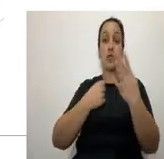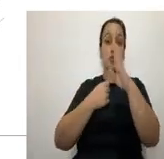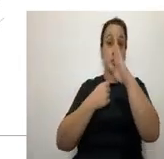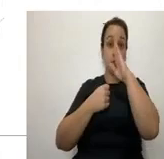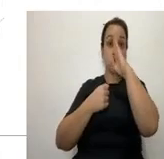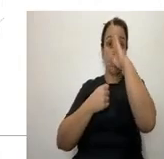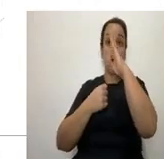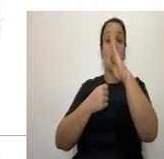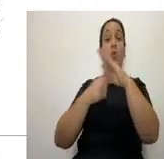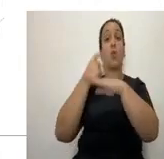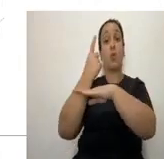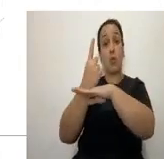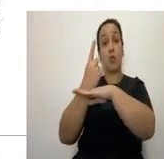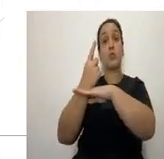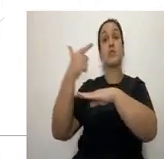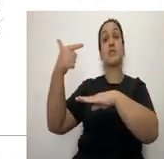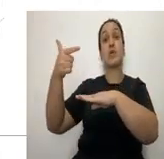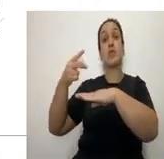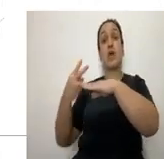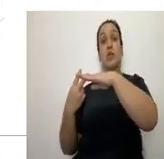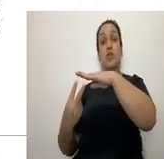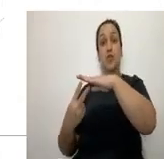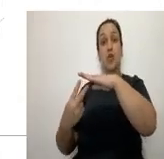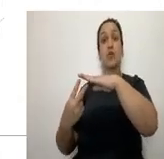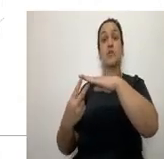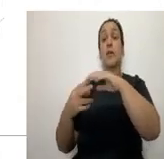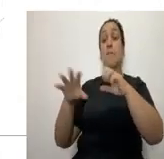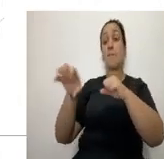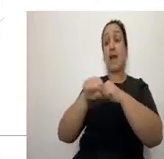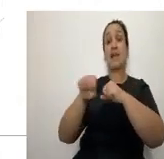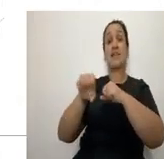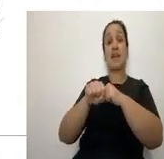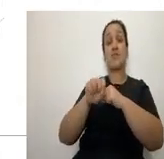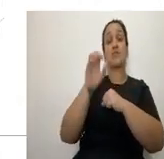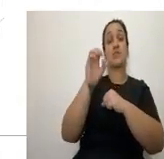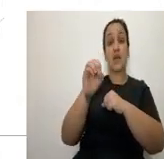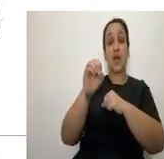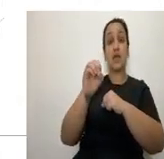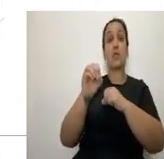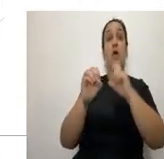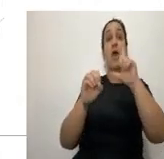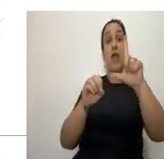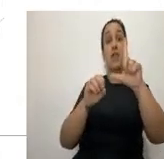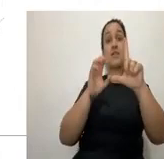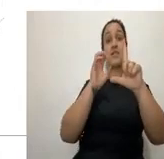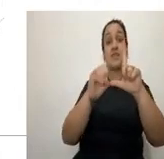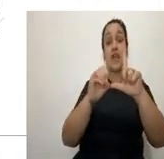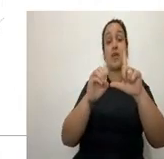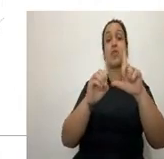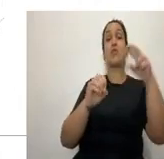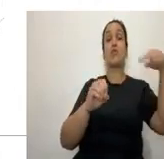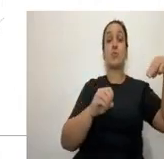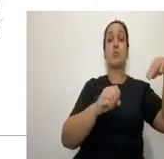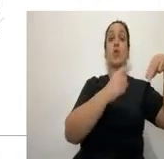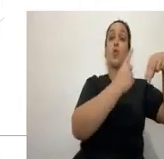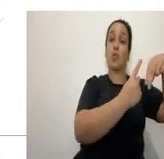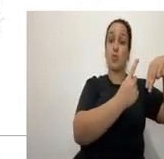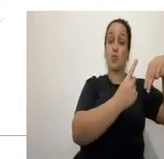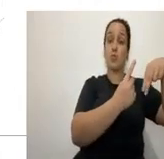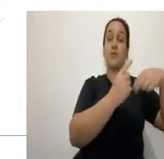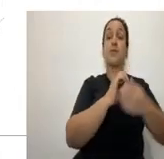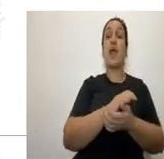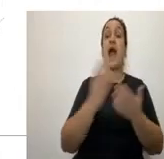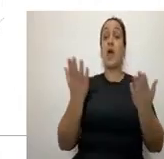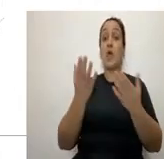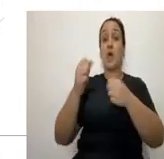número quântico principal 1, número quântico secundário 2, número quântico magnético 0, número quântico spin